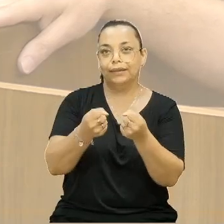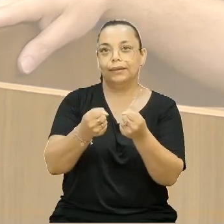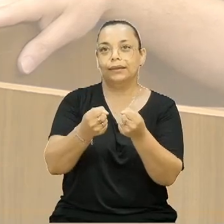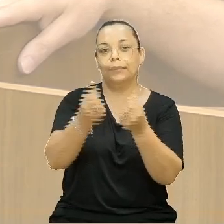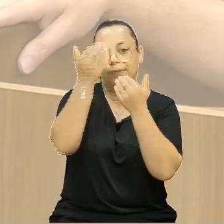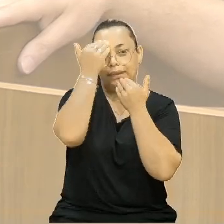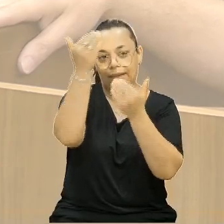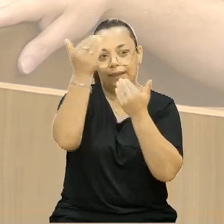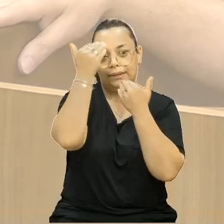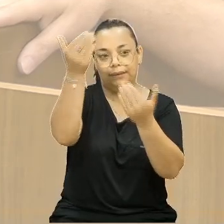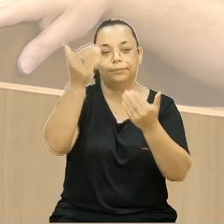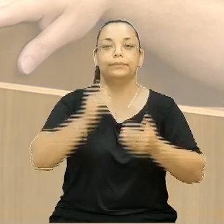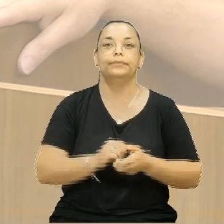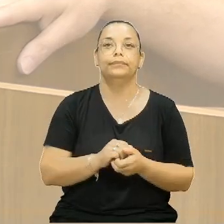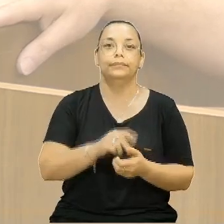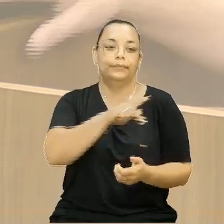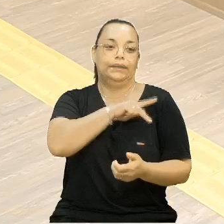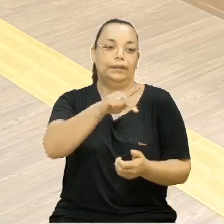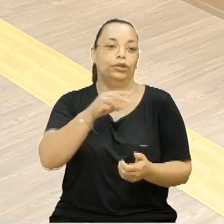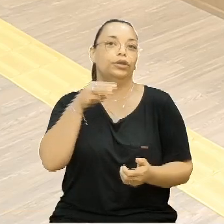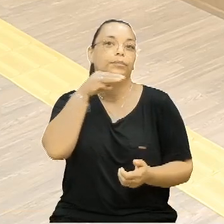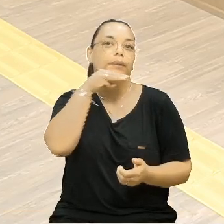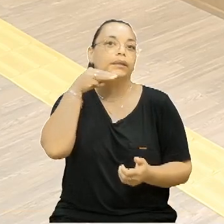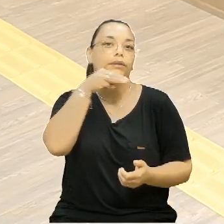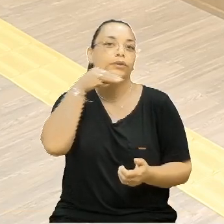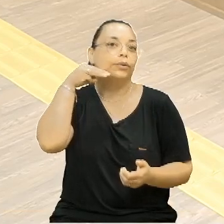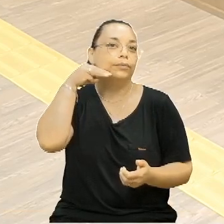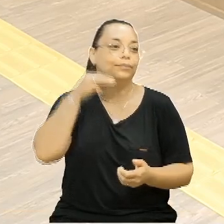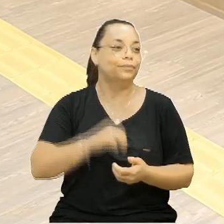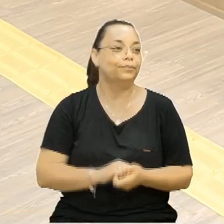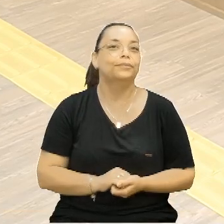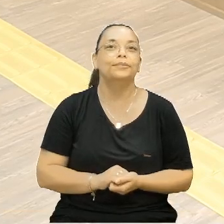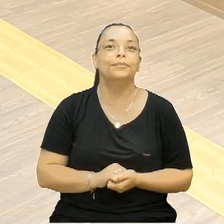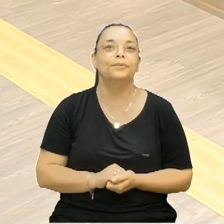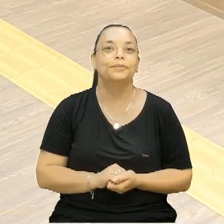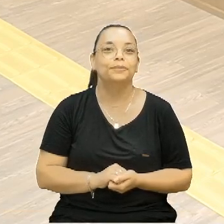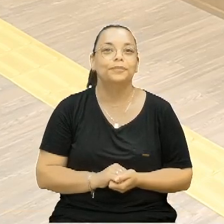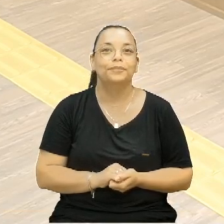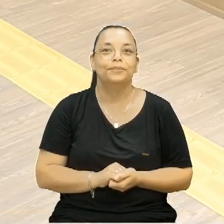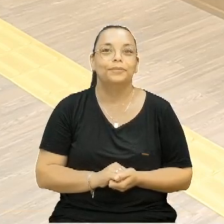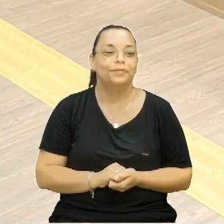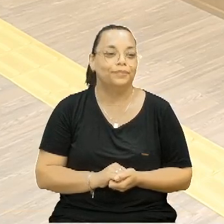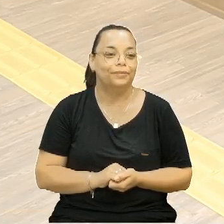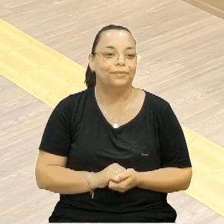Muito obrigado, presidente Marisol. Vereadora Rose Frigeri, com a palavra.